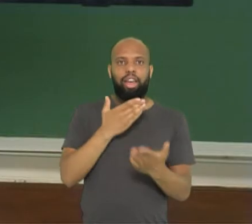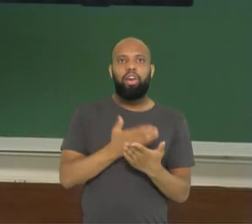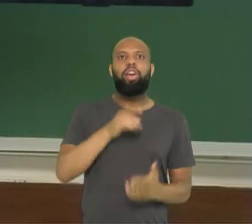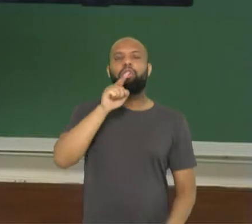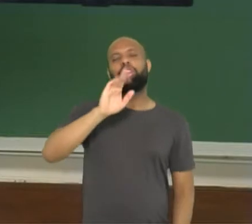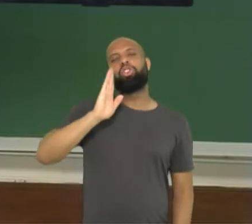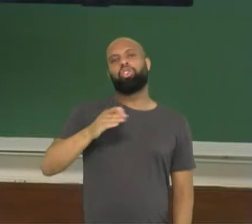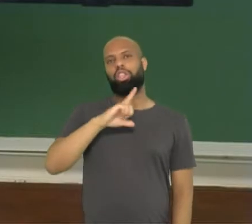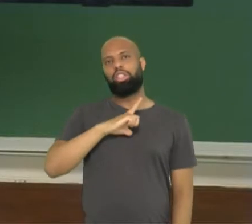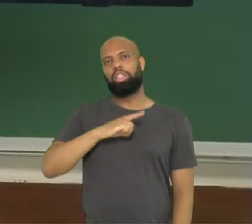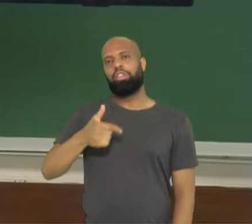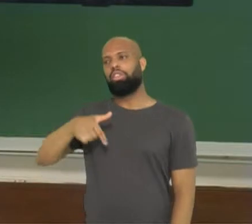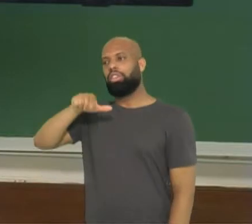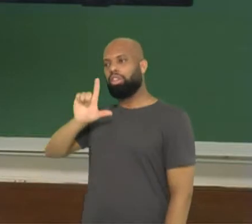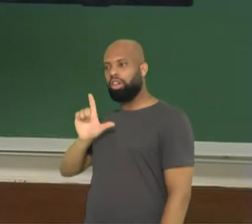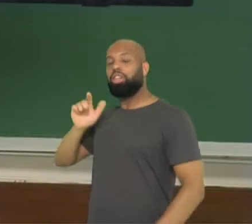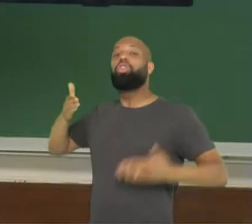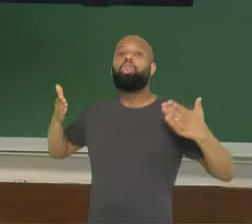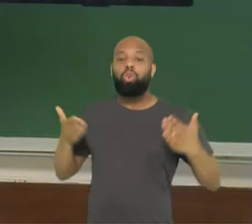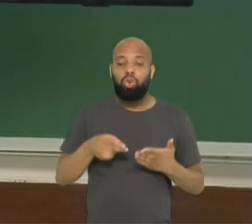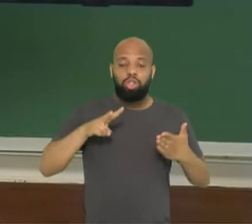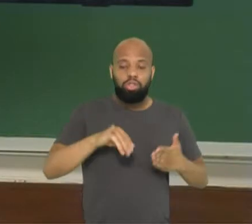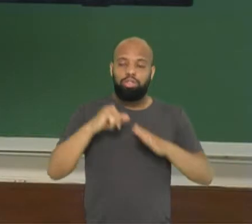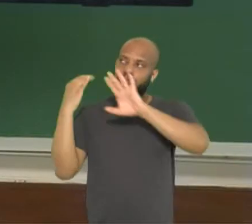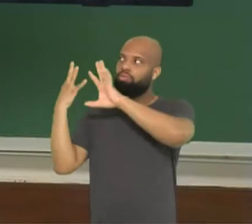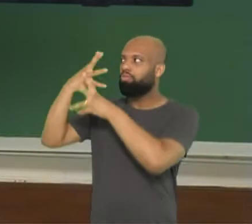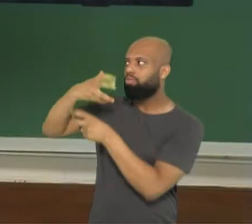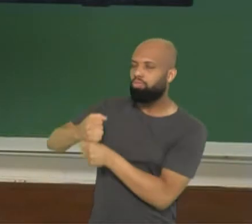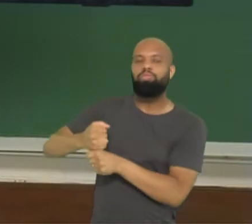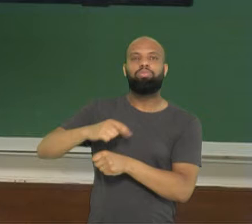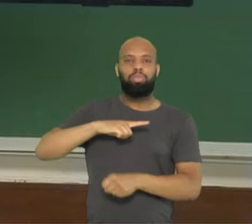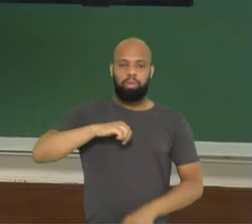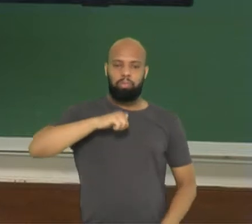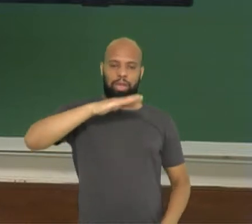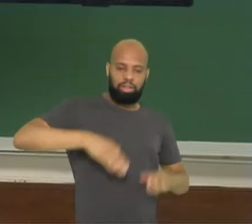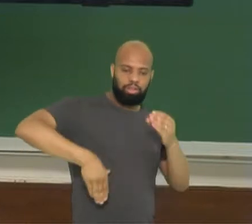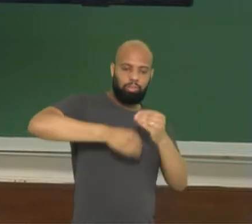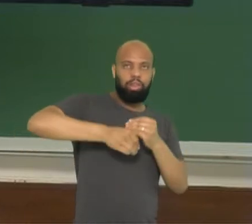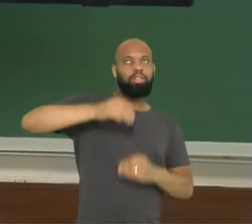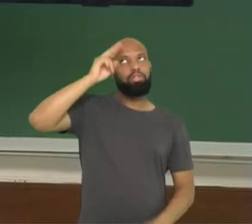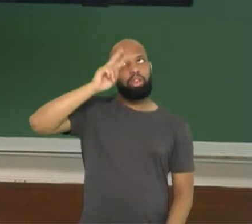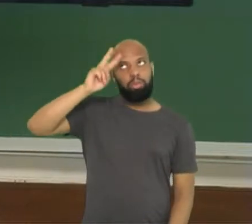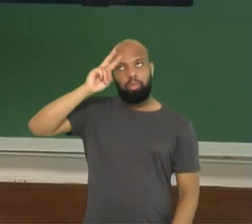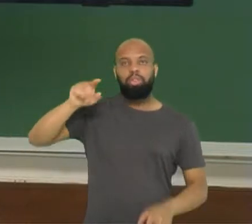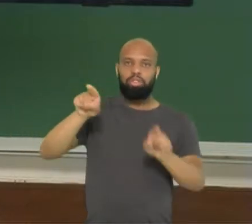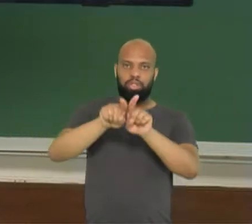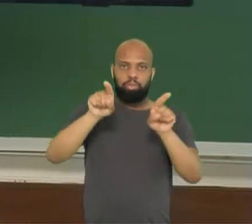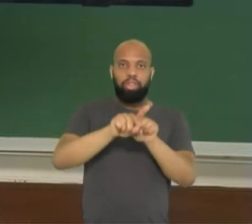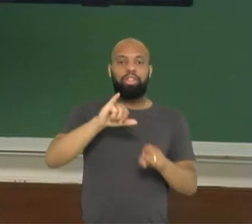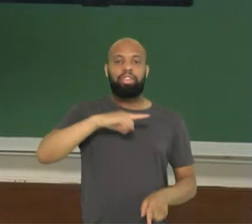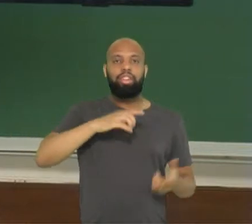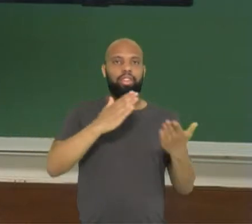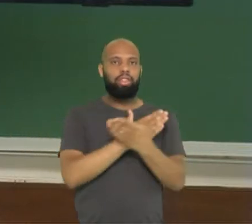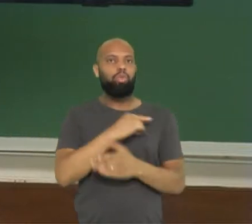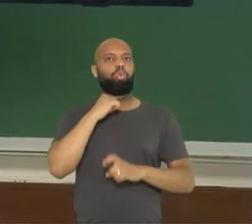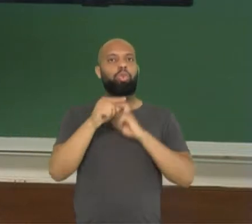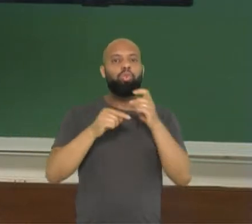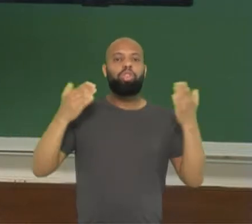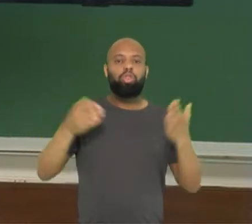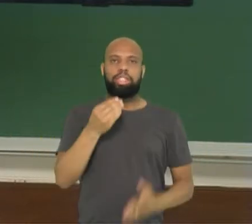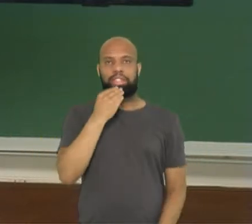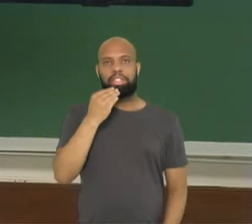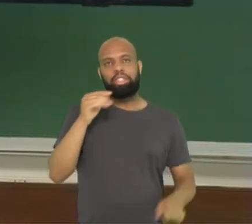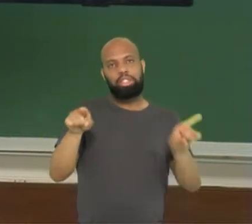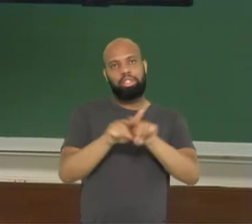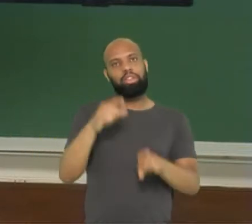já tiveram anteriormente e hoje nós vamos reforçar esse conteúdo, relembrar e se ficou alguma dúvida, você tem a